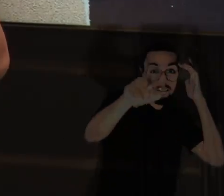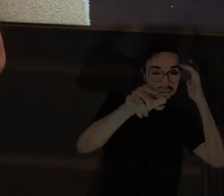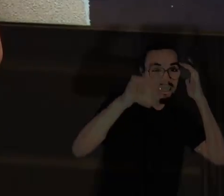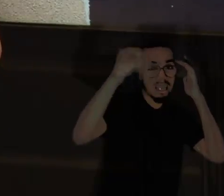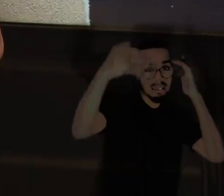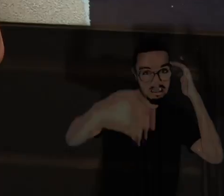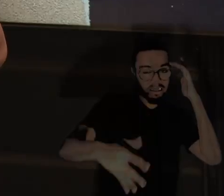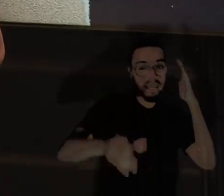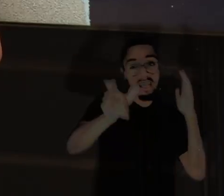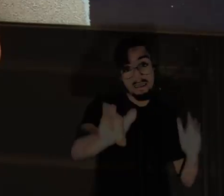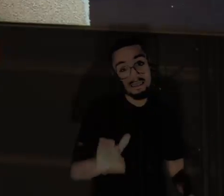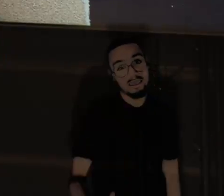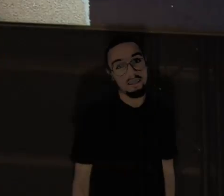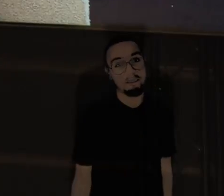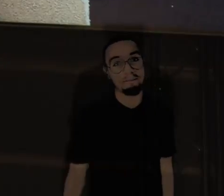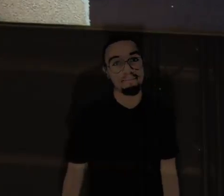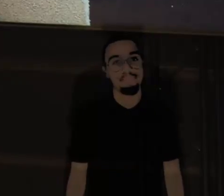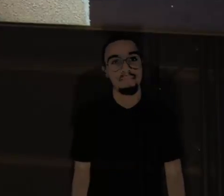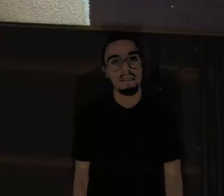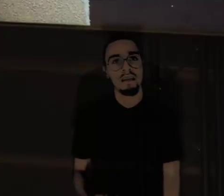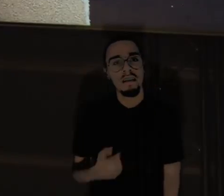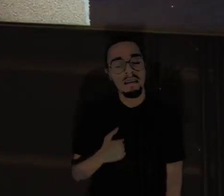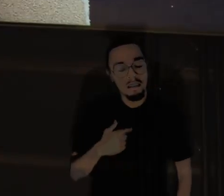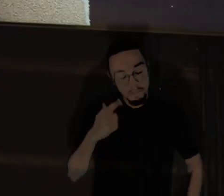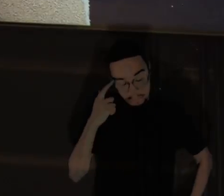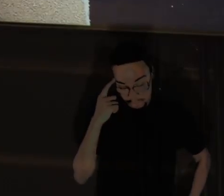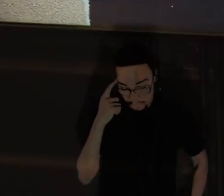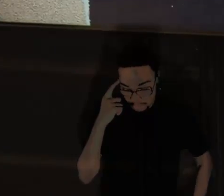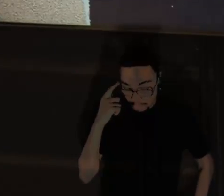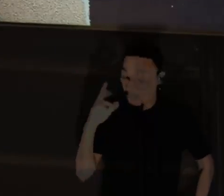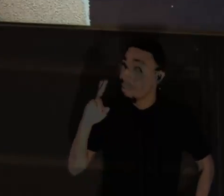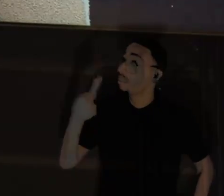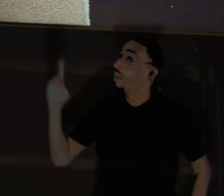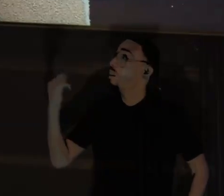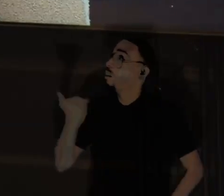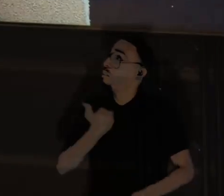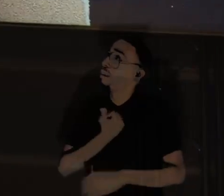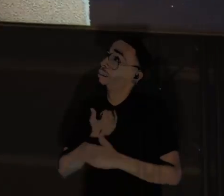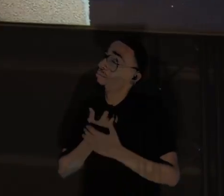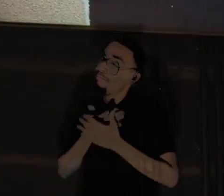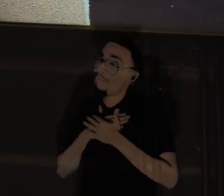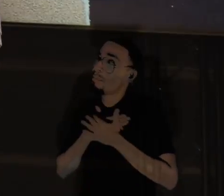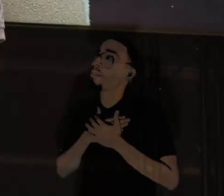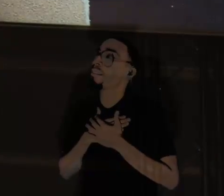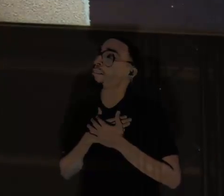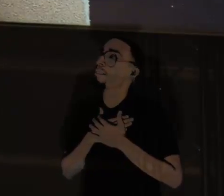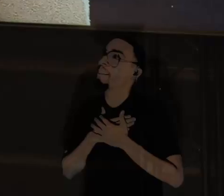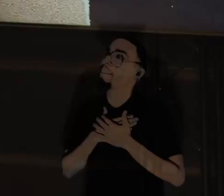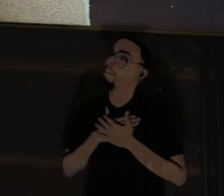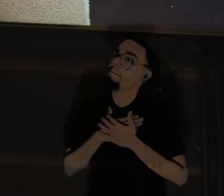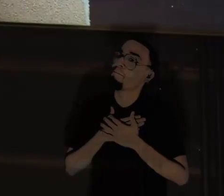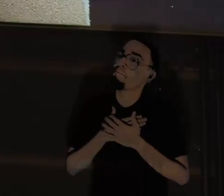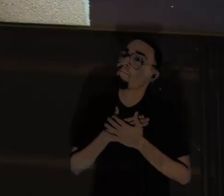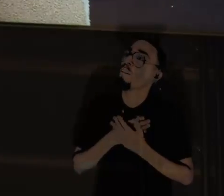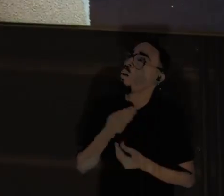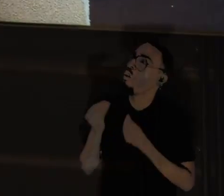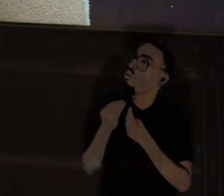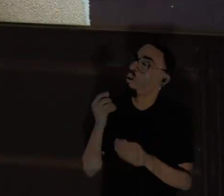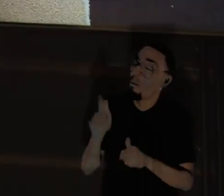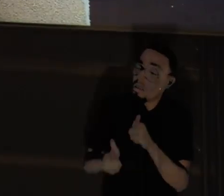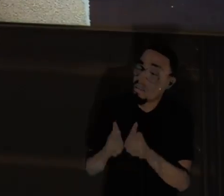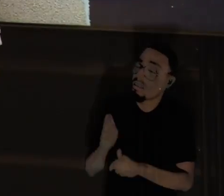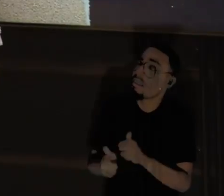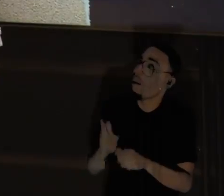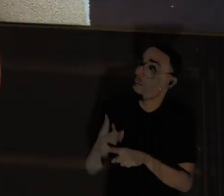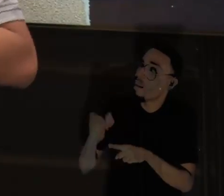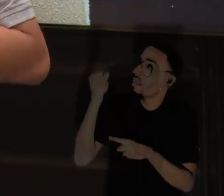E eu fiquei: Senhor, ministra o meu coração. O que tem em Gideão? Como é que Gideão venceu essa